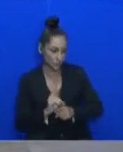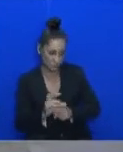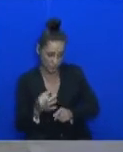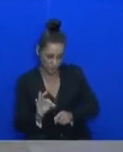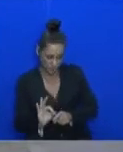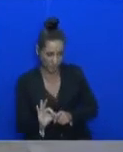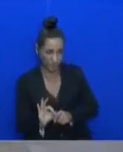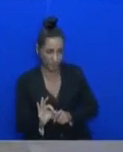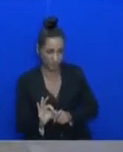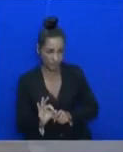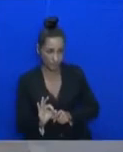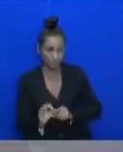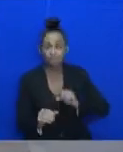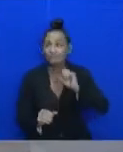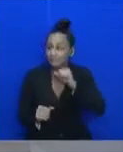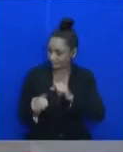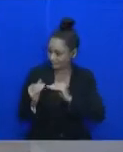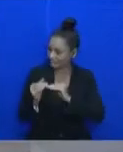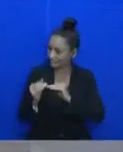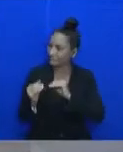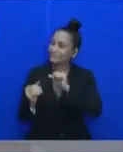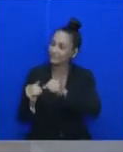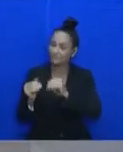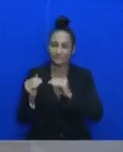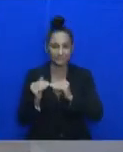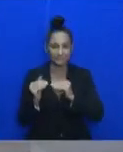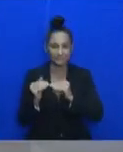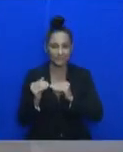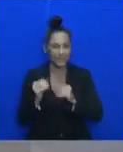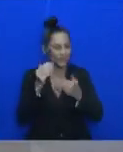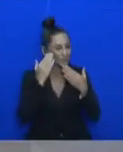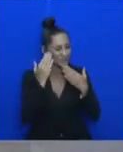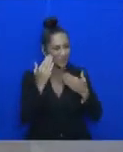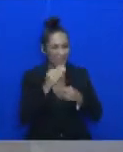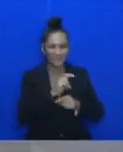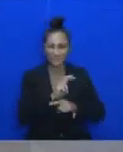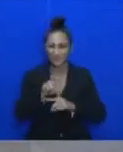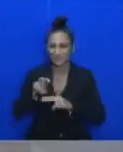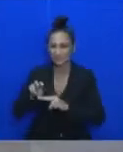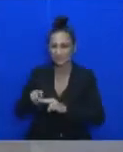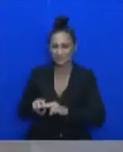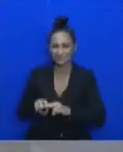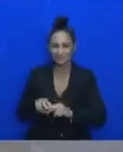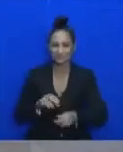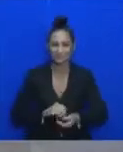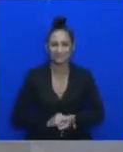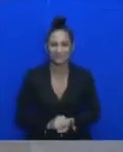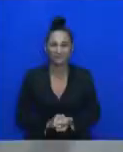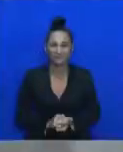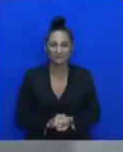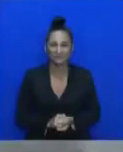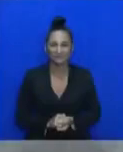auditores confirmam o resultado? Sim, confirmam. Sim, confirmam. Obrigado. Podem retornar ao seu lugar.